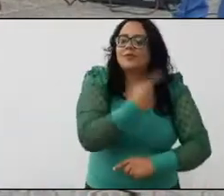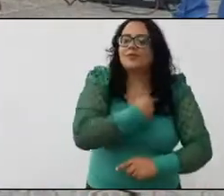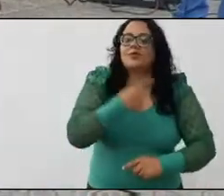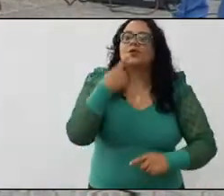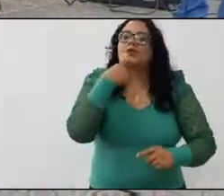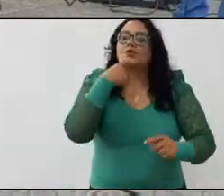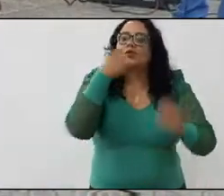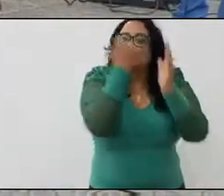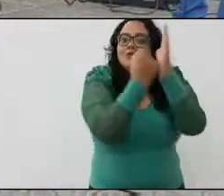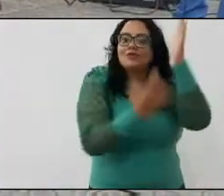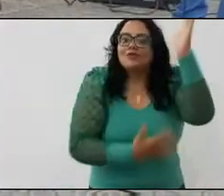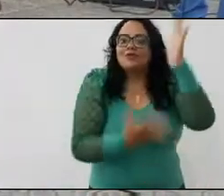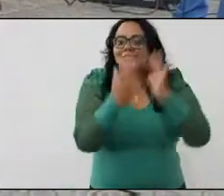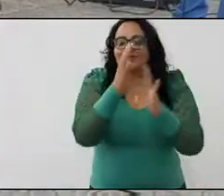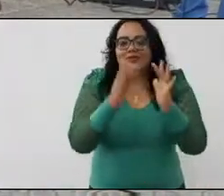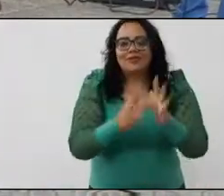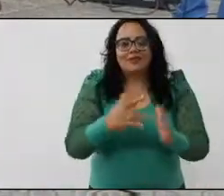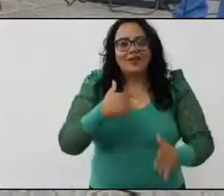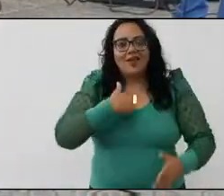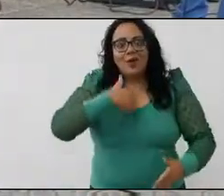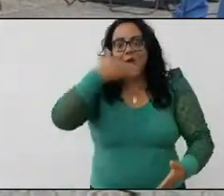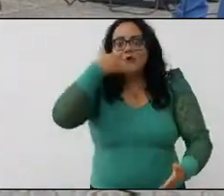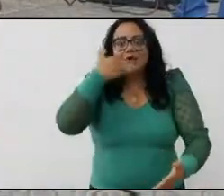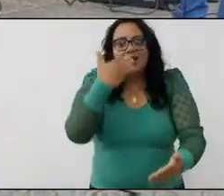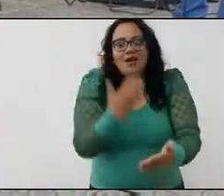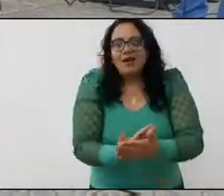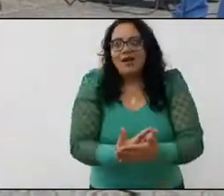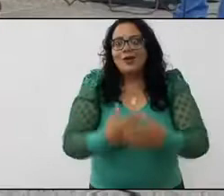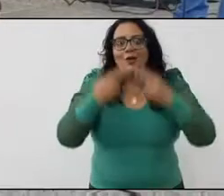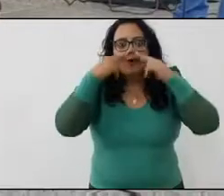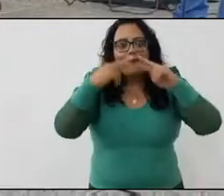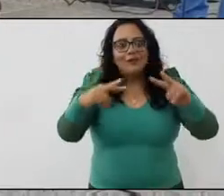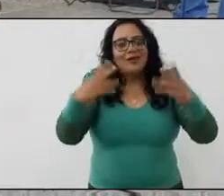Não estou acreditando no que eu estou vendo.